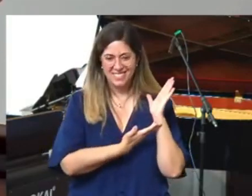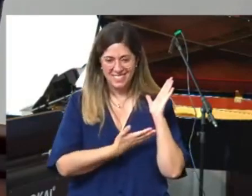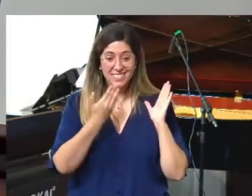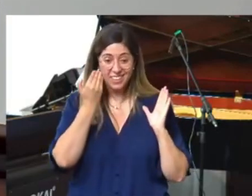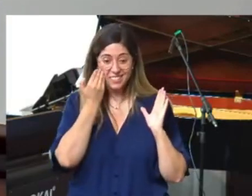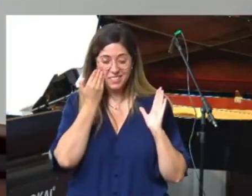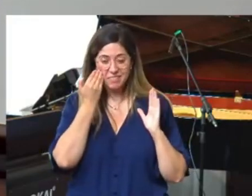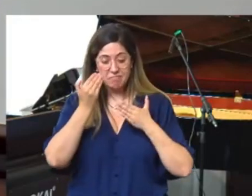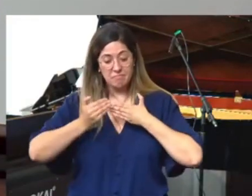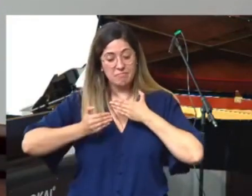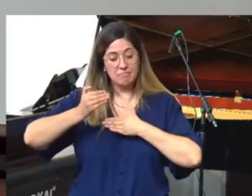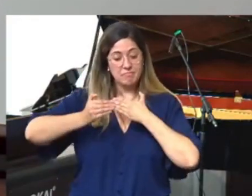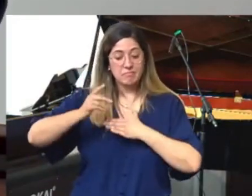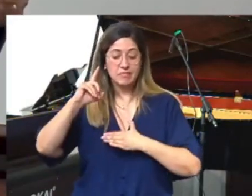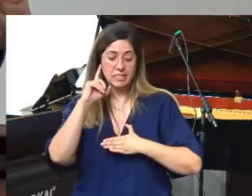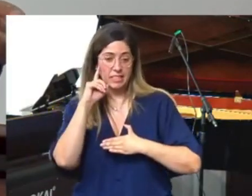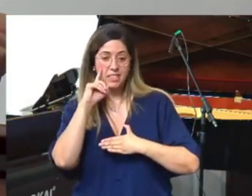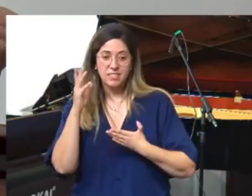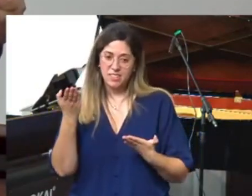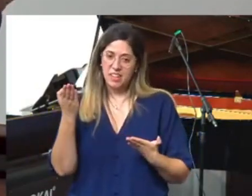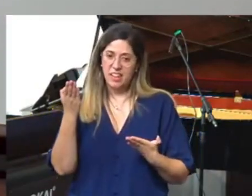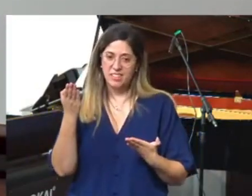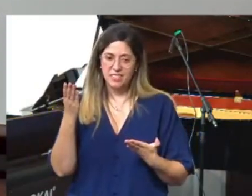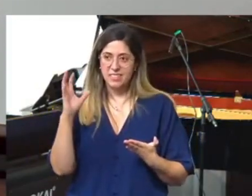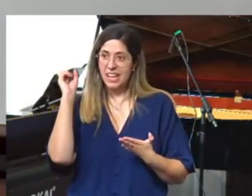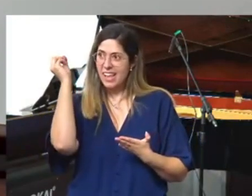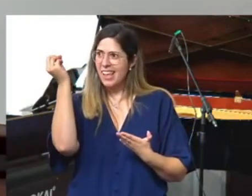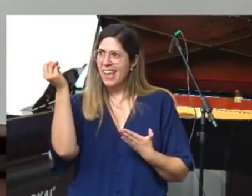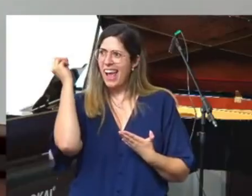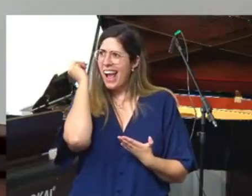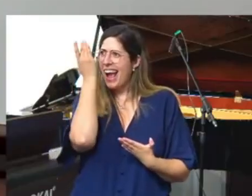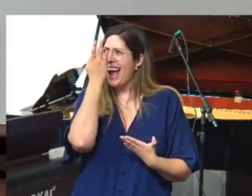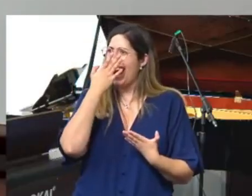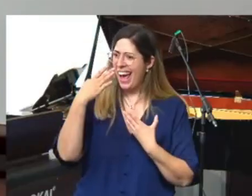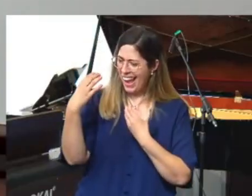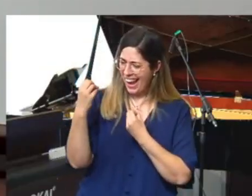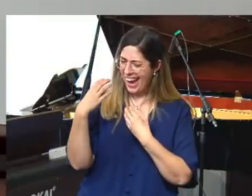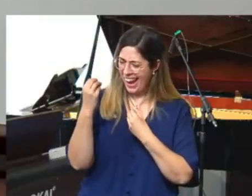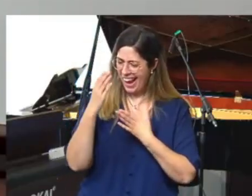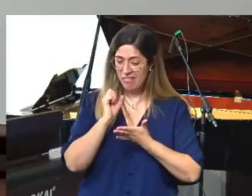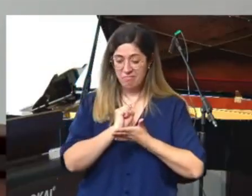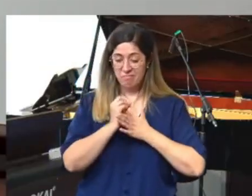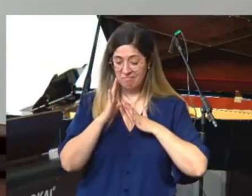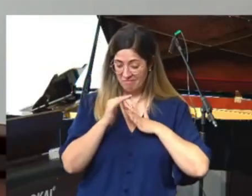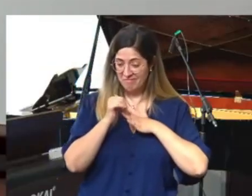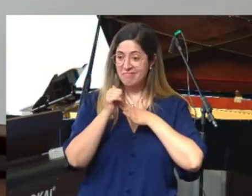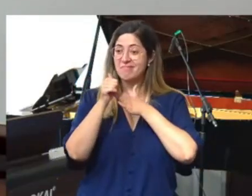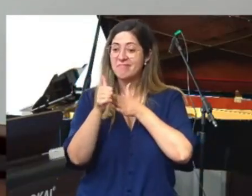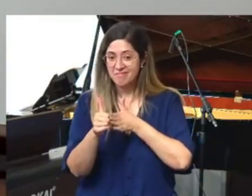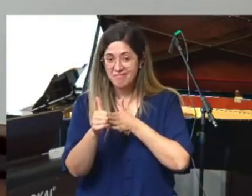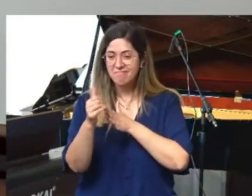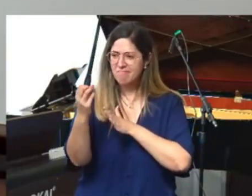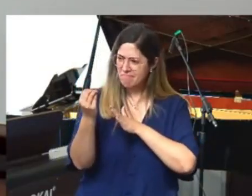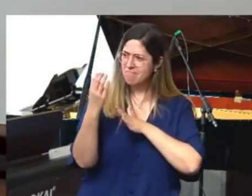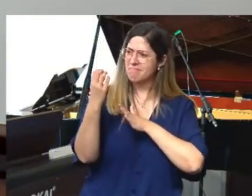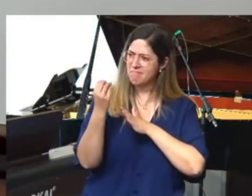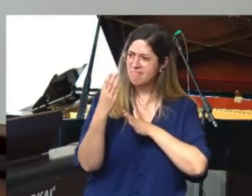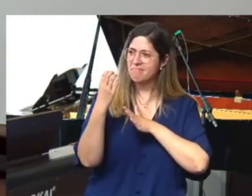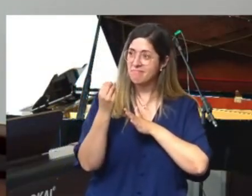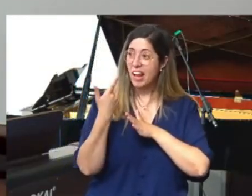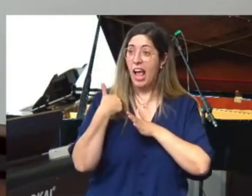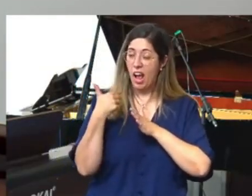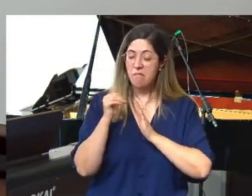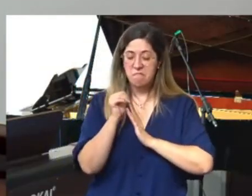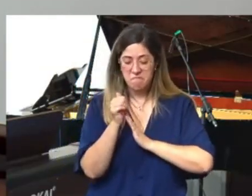forma progressiva. A ideia de que a graça educa, ela pega-nos pela mão e ela nos instrui para